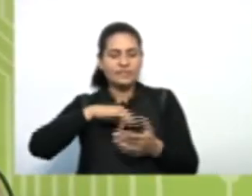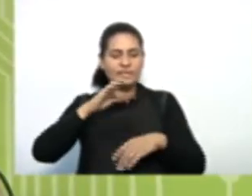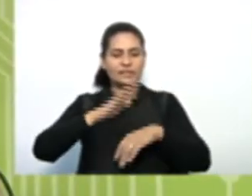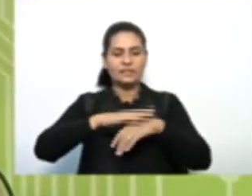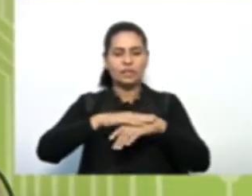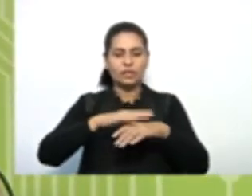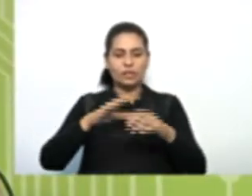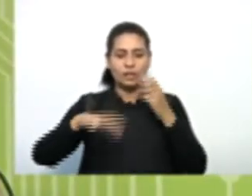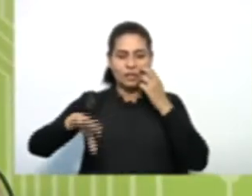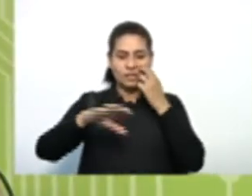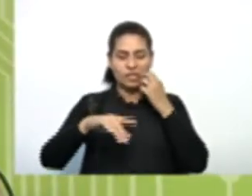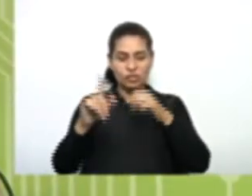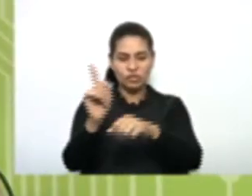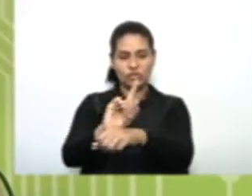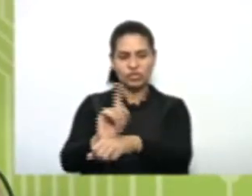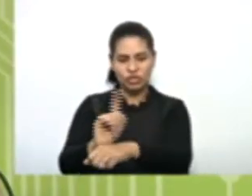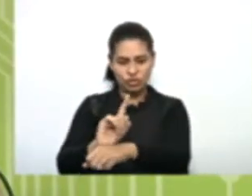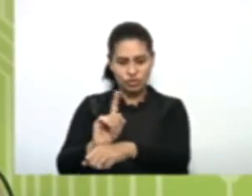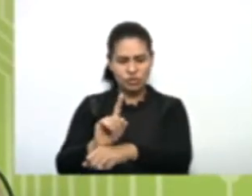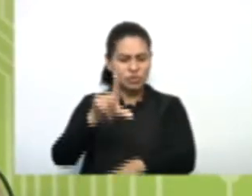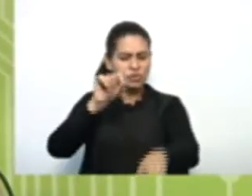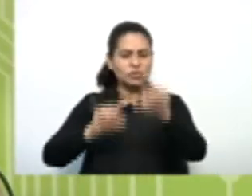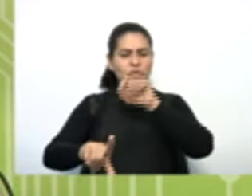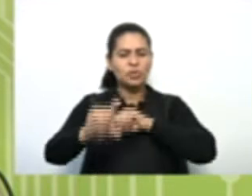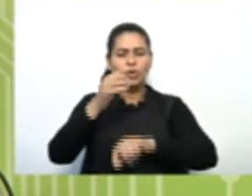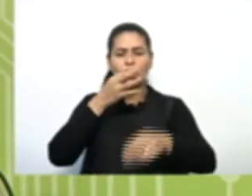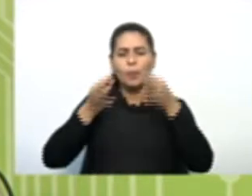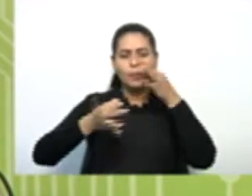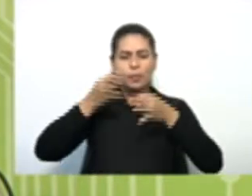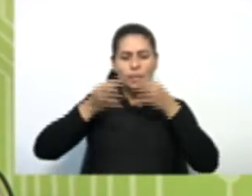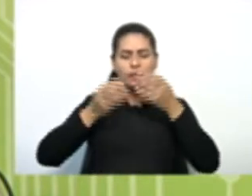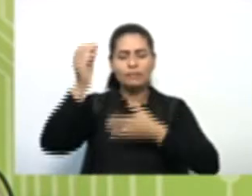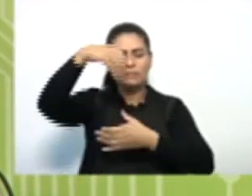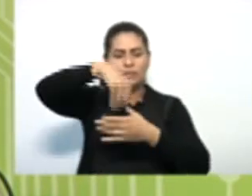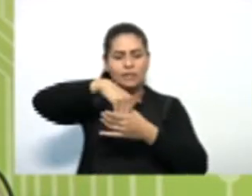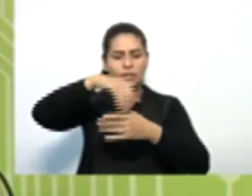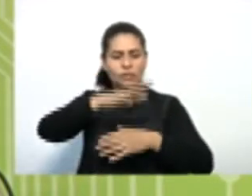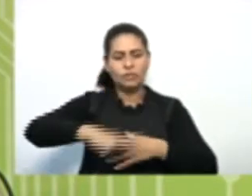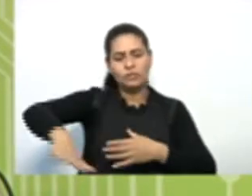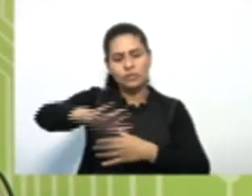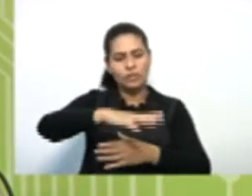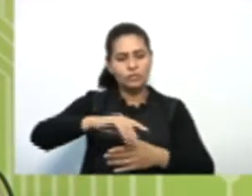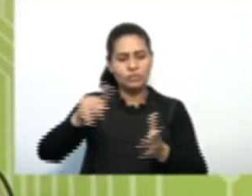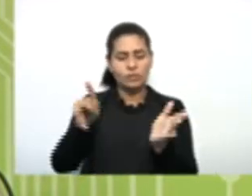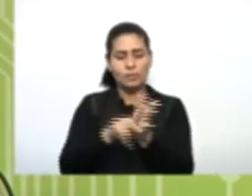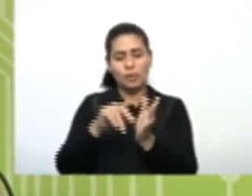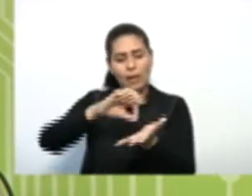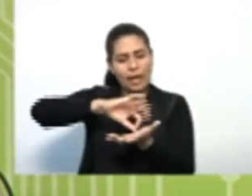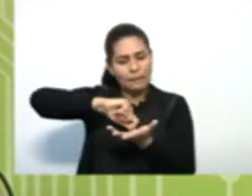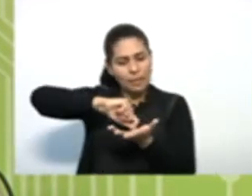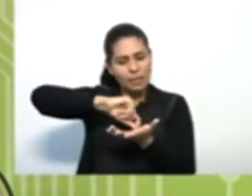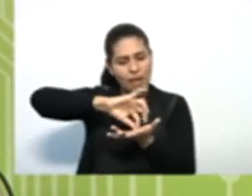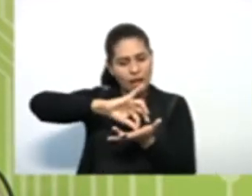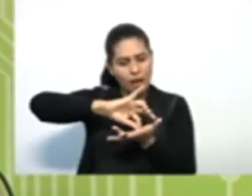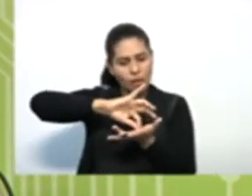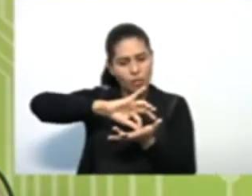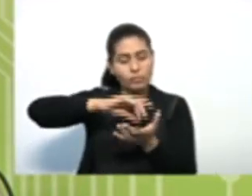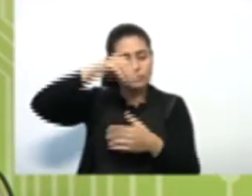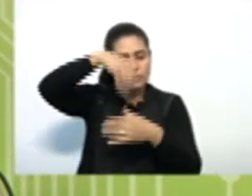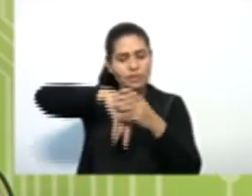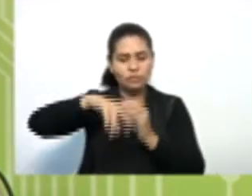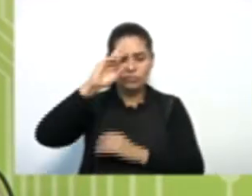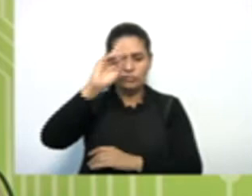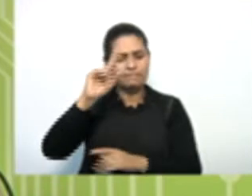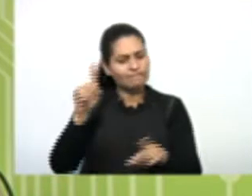centro de gerência, de tomada de decisão, que está dentro dos detentores do seu capital, dentro dos proprietários